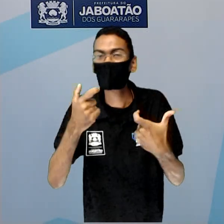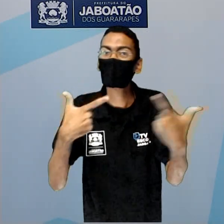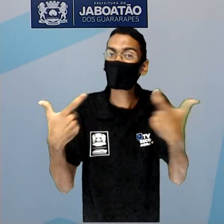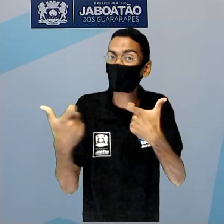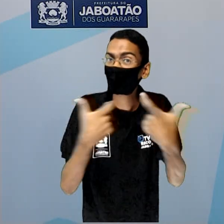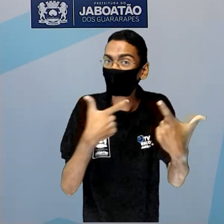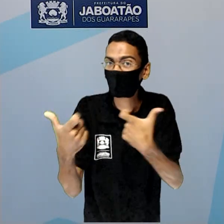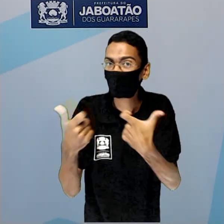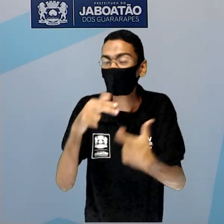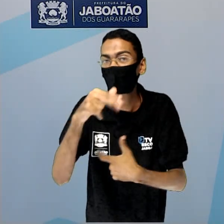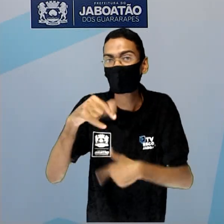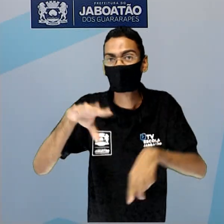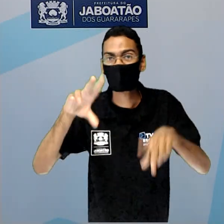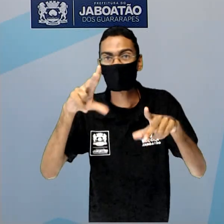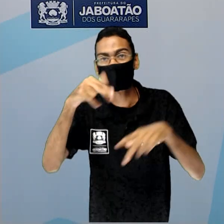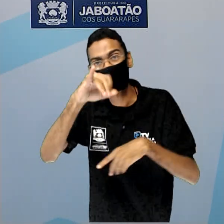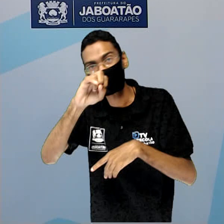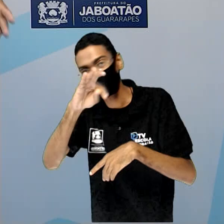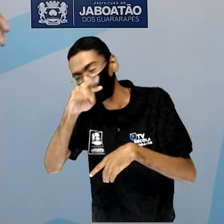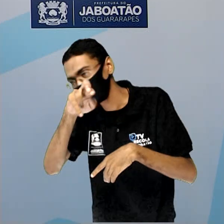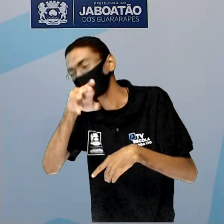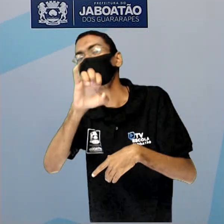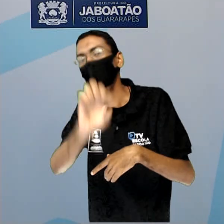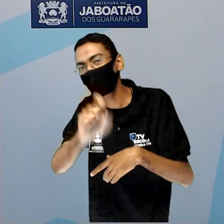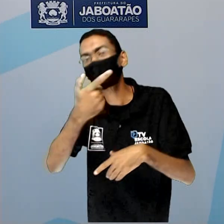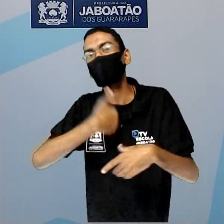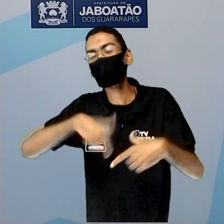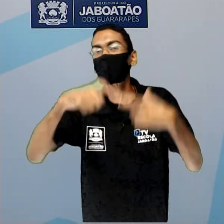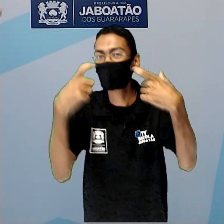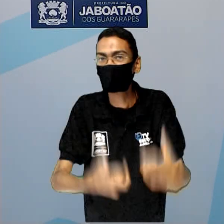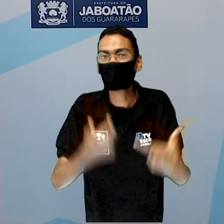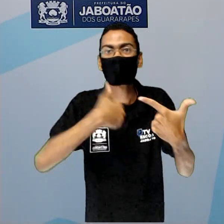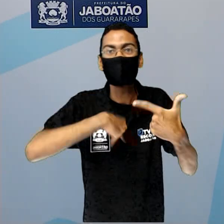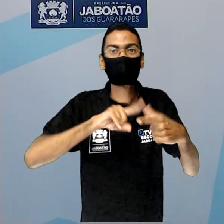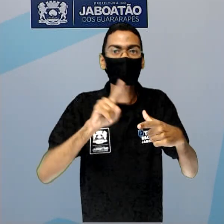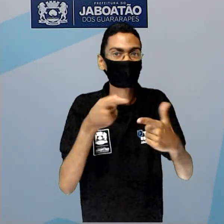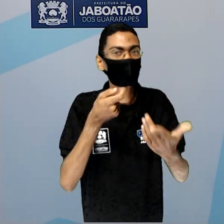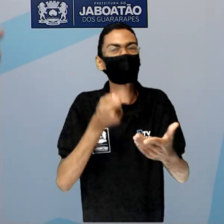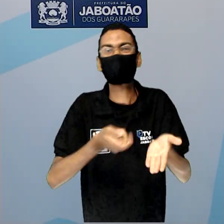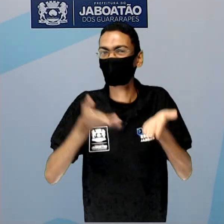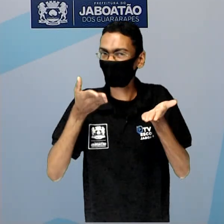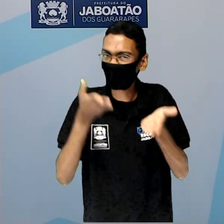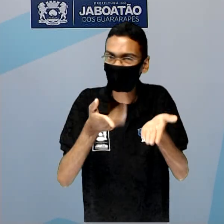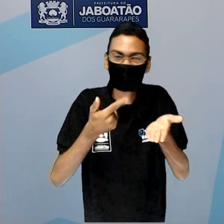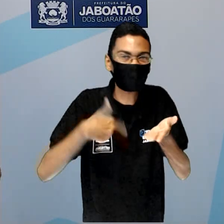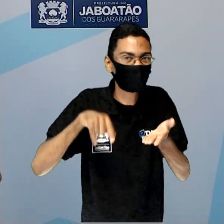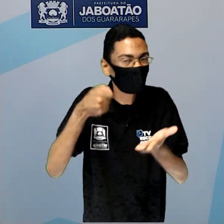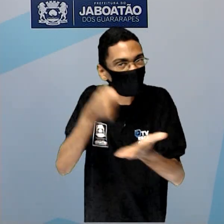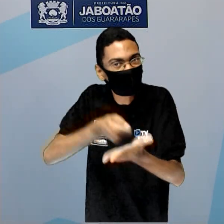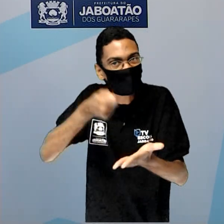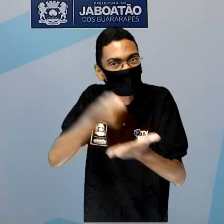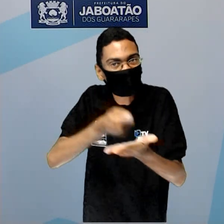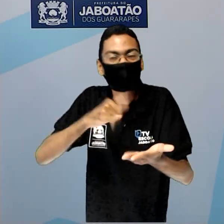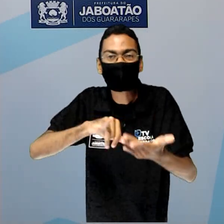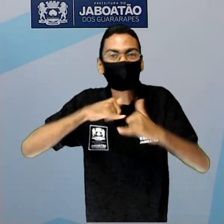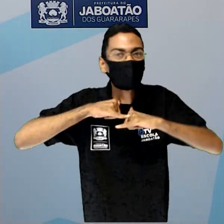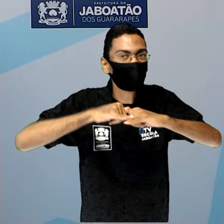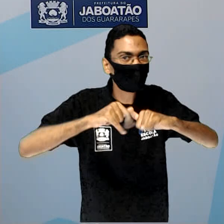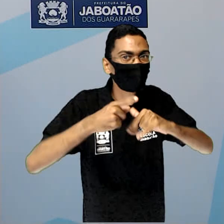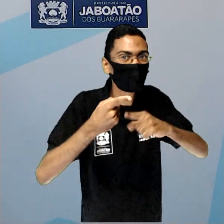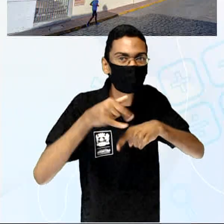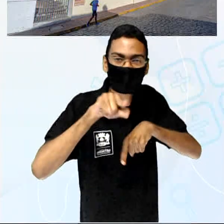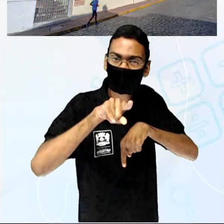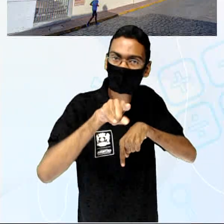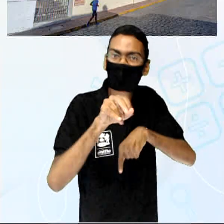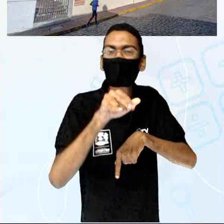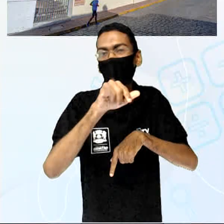da terra, foram os holandeses, que pejorativamente acunharam, chamaram, apelidaram os portugueses de mascates. Bom,